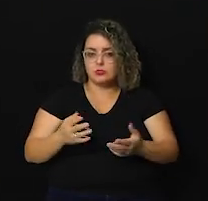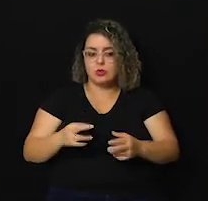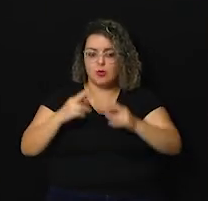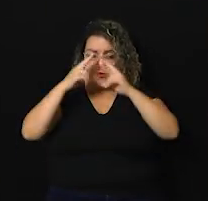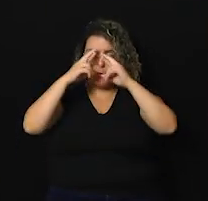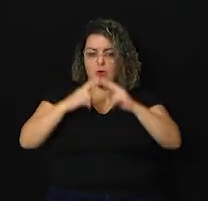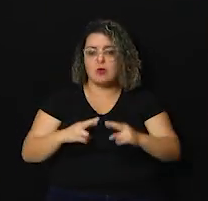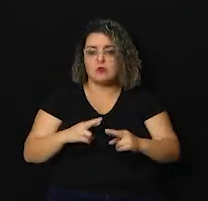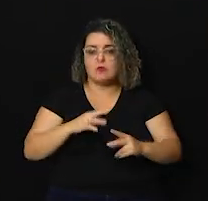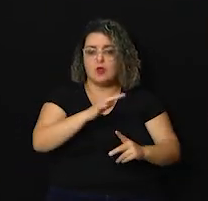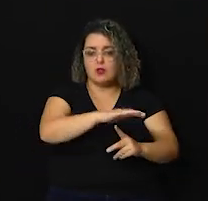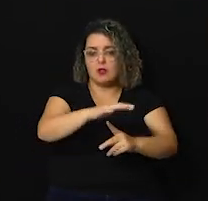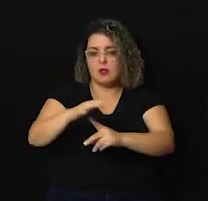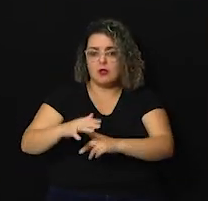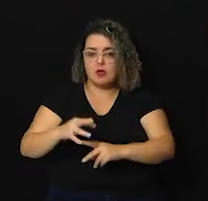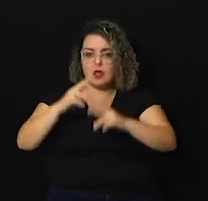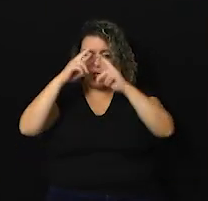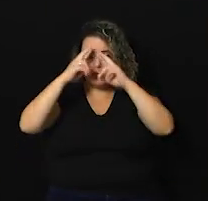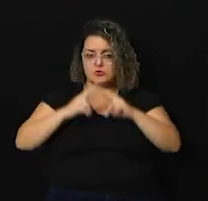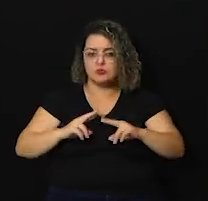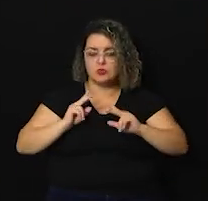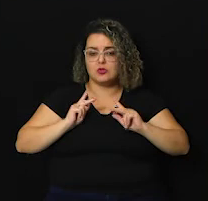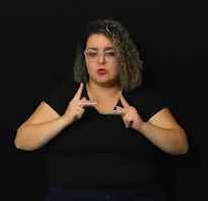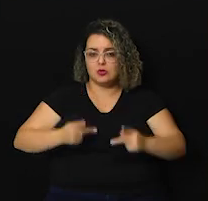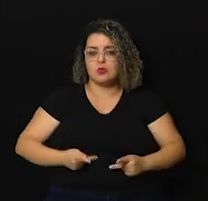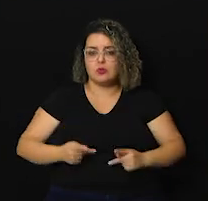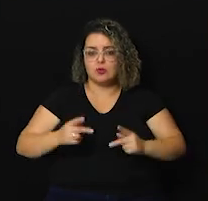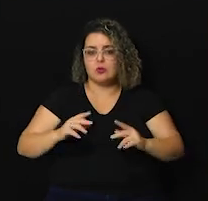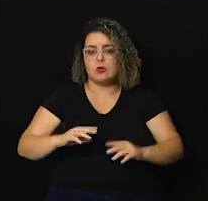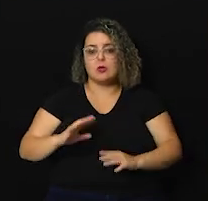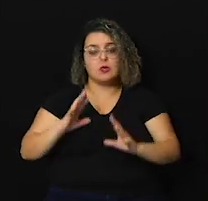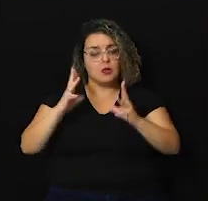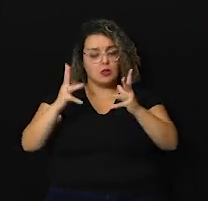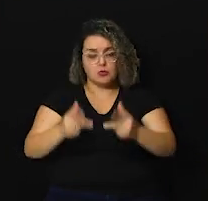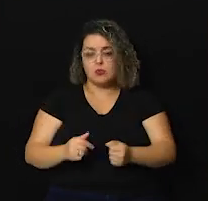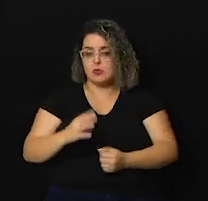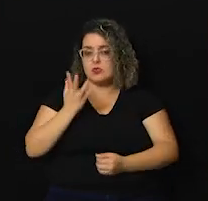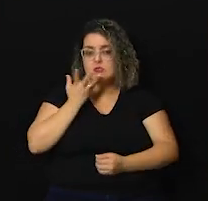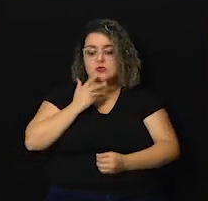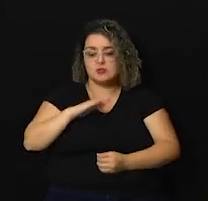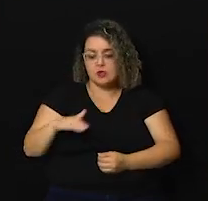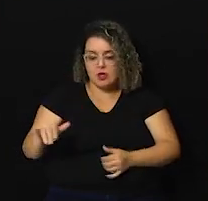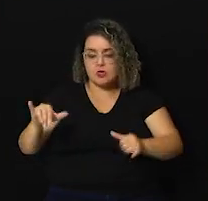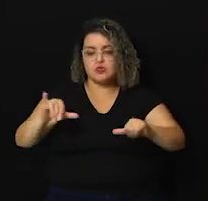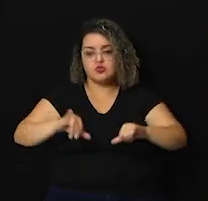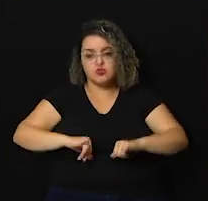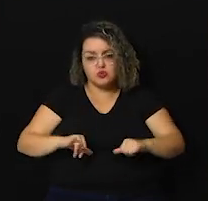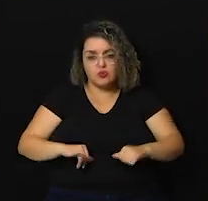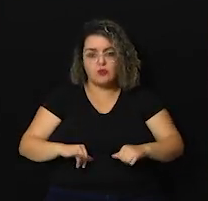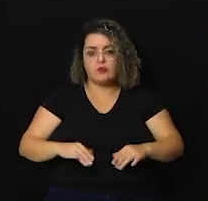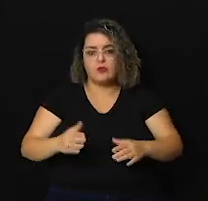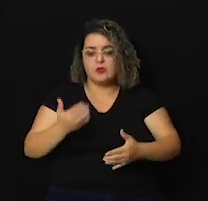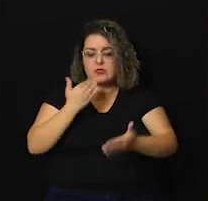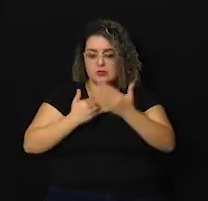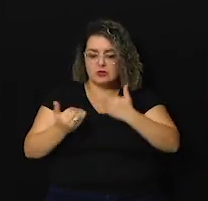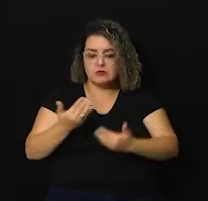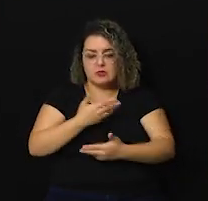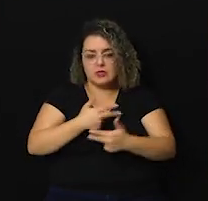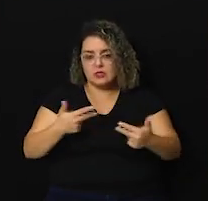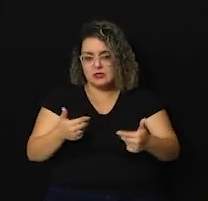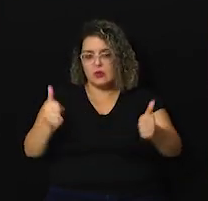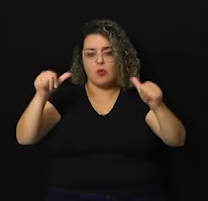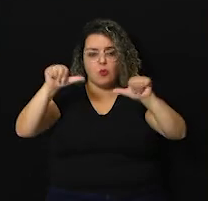com respeito à natureza, respeito ao ser humano, respeito especialmente às nossas crianças, que estão sofrendo as consequências dessa alimentação